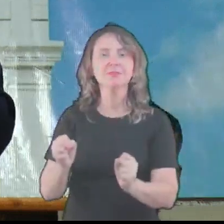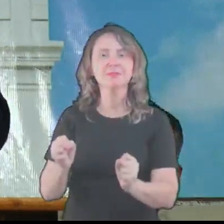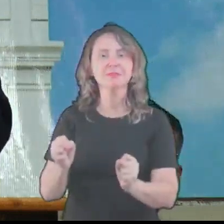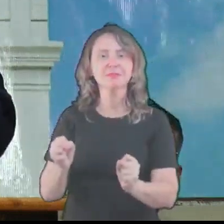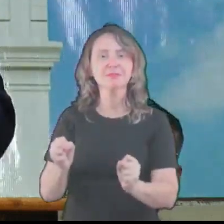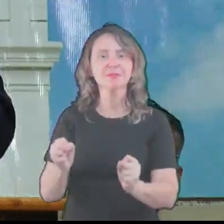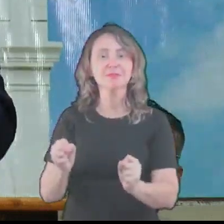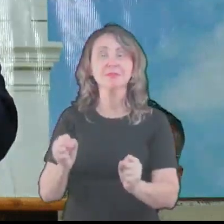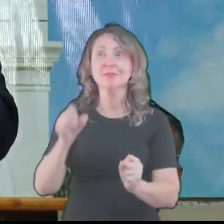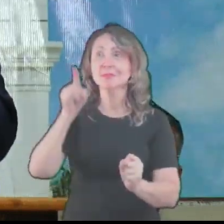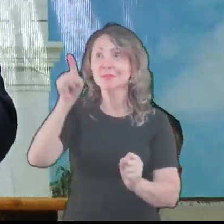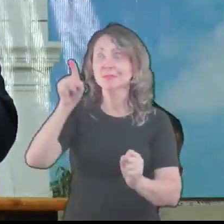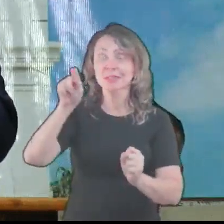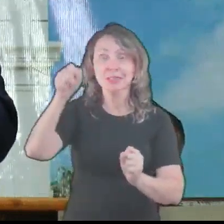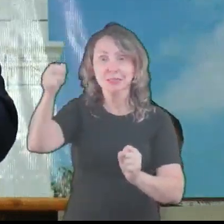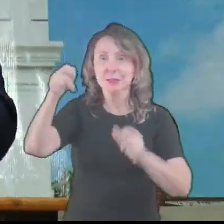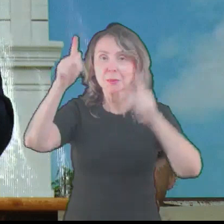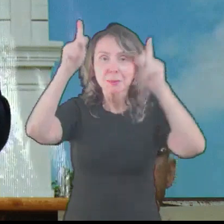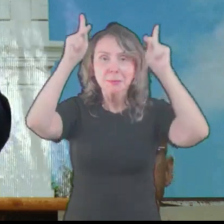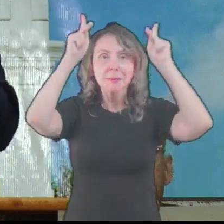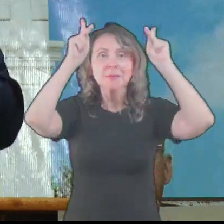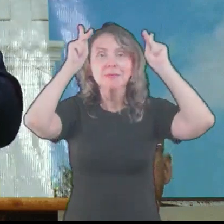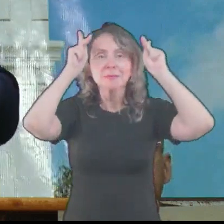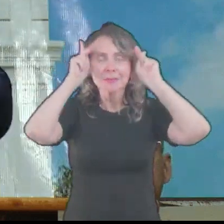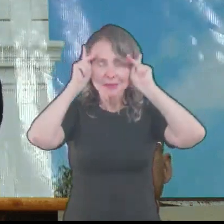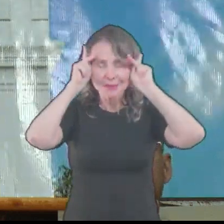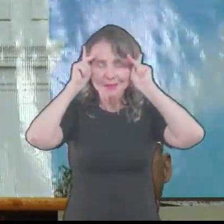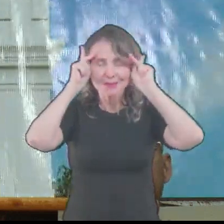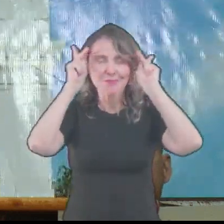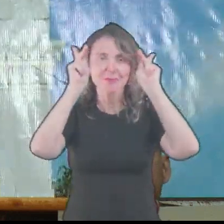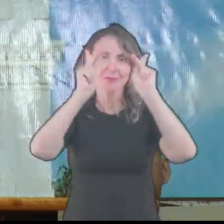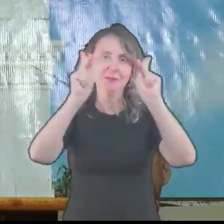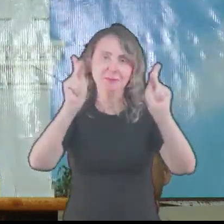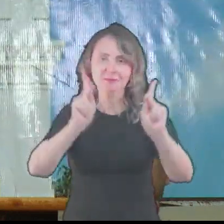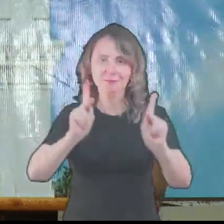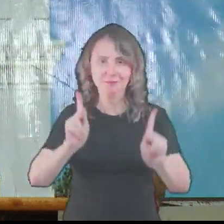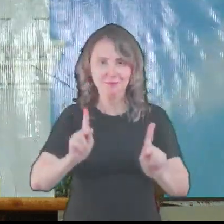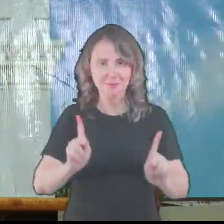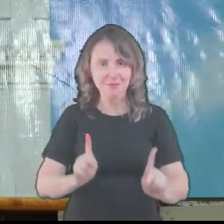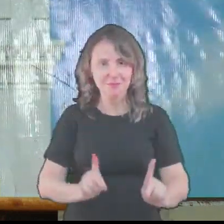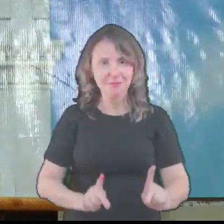Ele é o príncipe da paz.